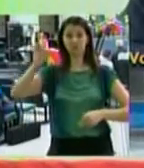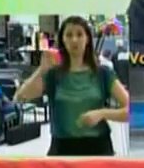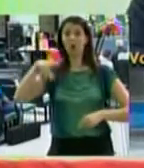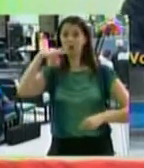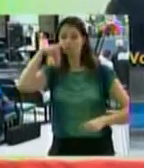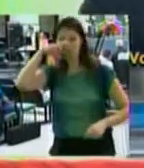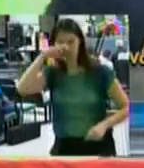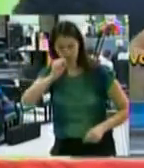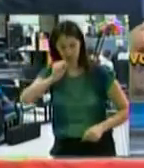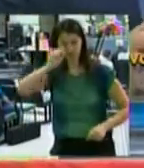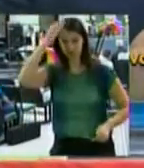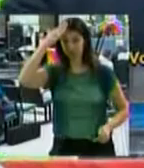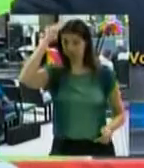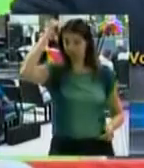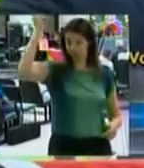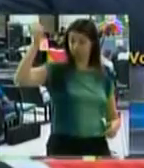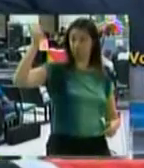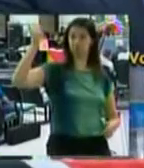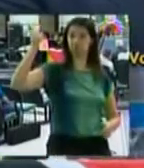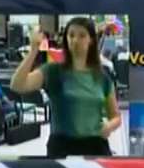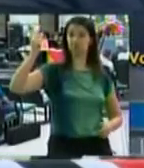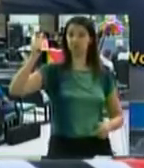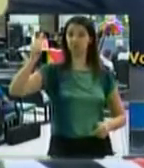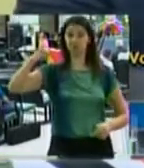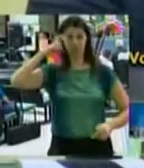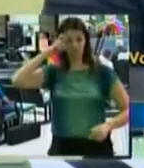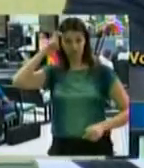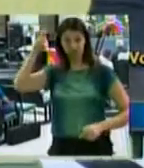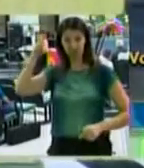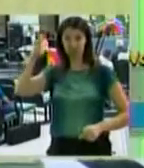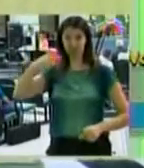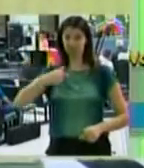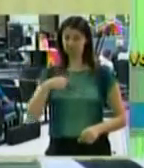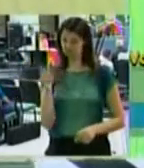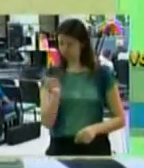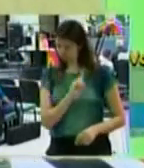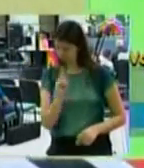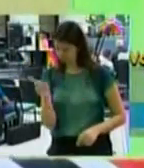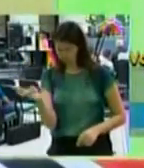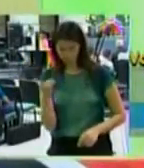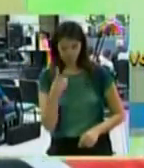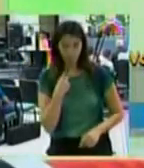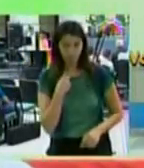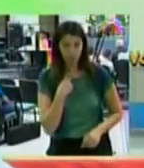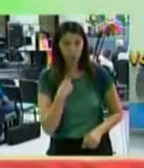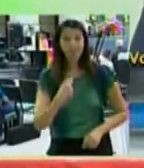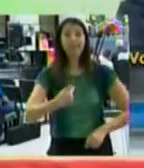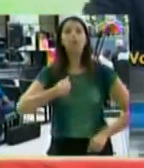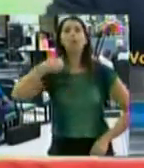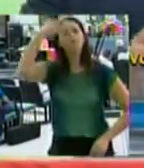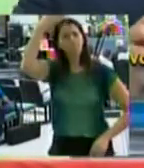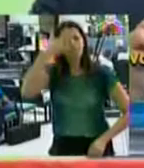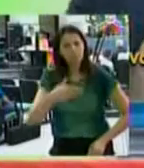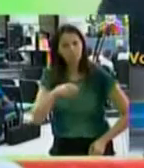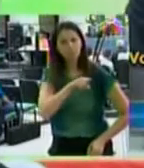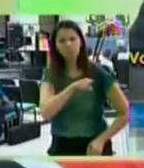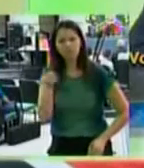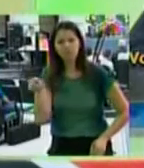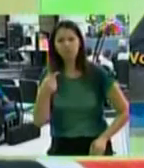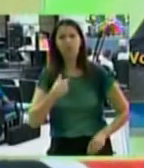são capacitados, não para mim. E eu provo para você, eu provo para